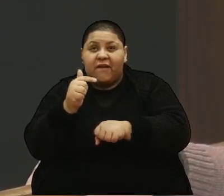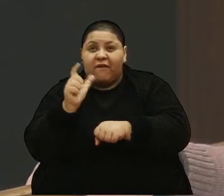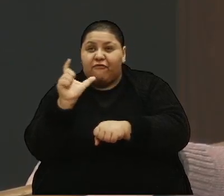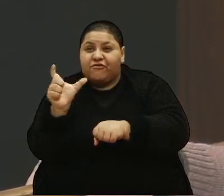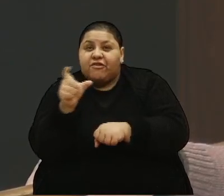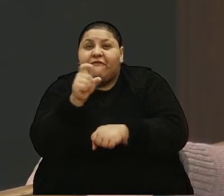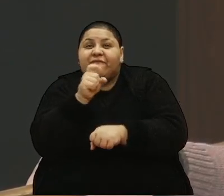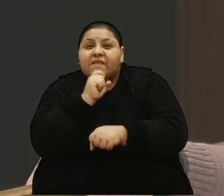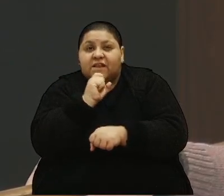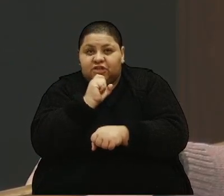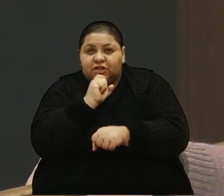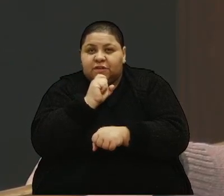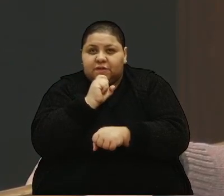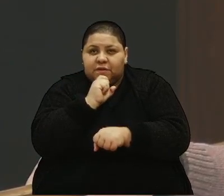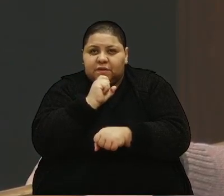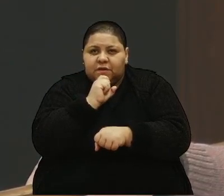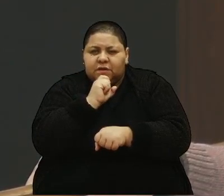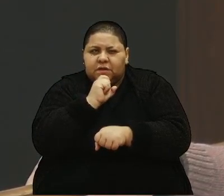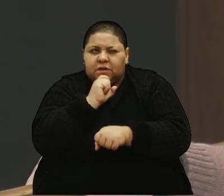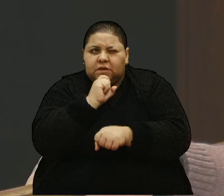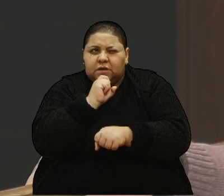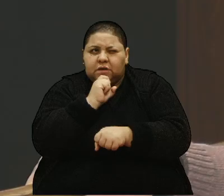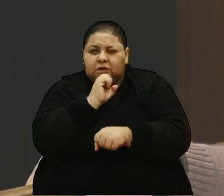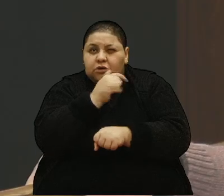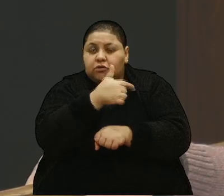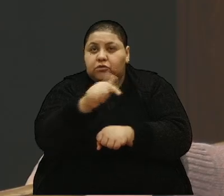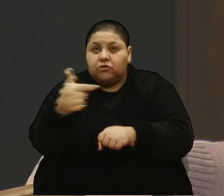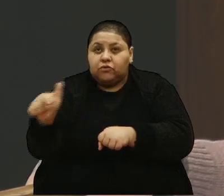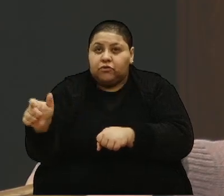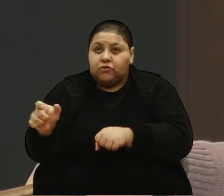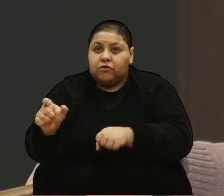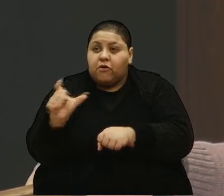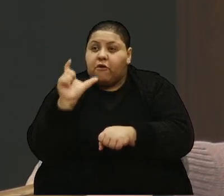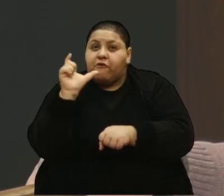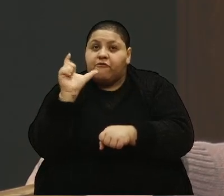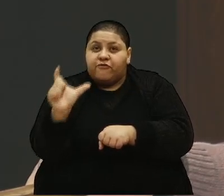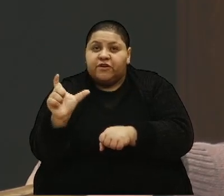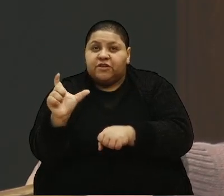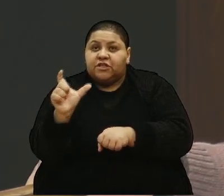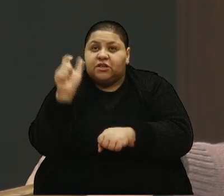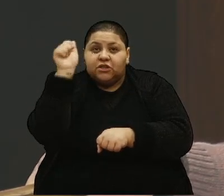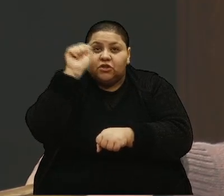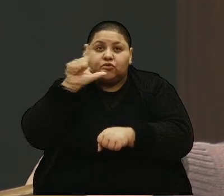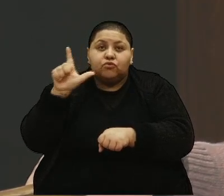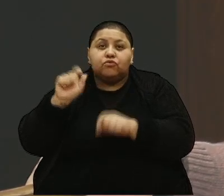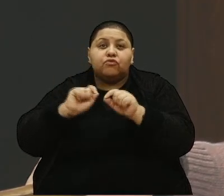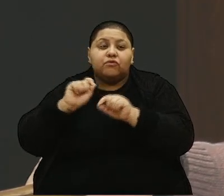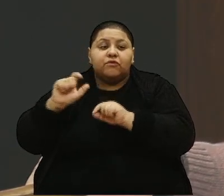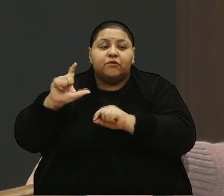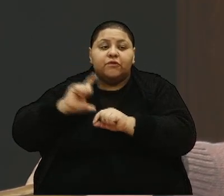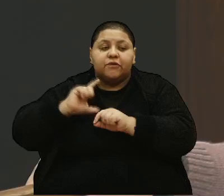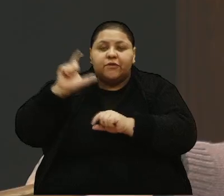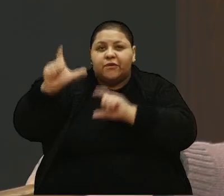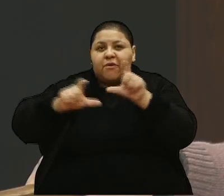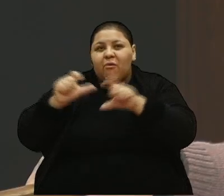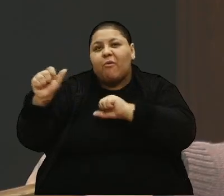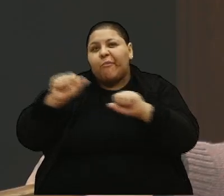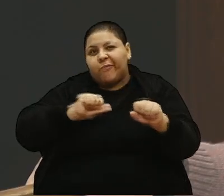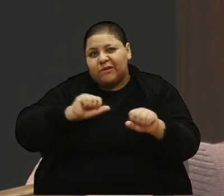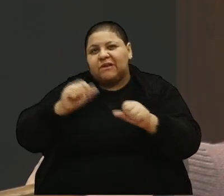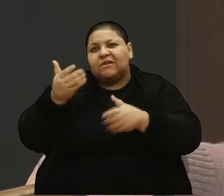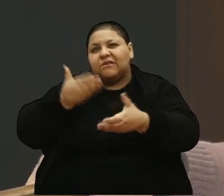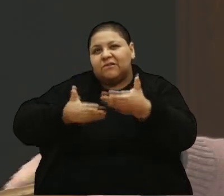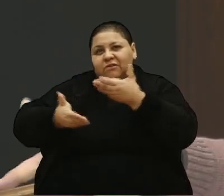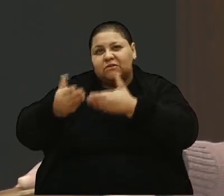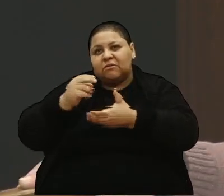verde e o restante ficha azul. Então o que nós temos? Esse pessoal poderia ter sido atendido